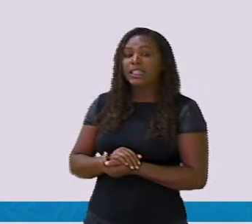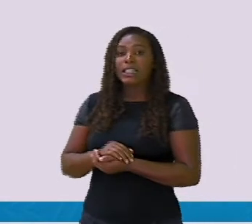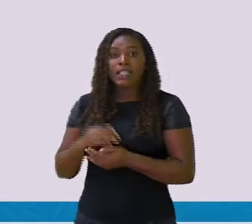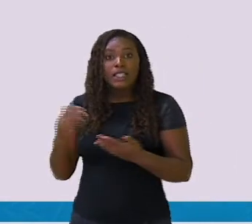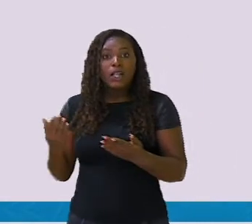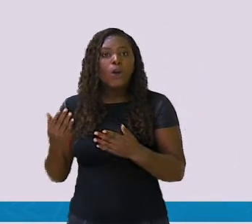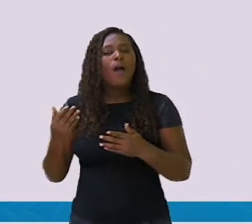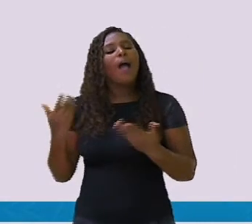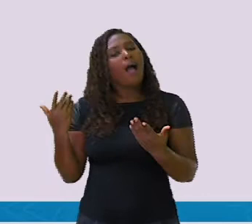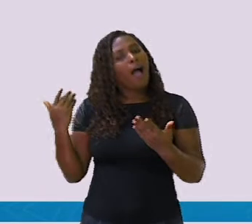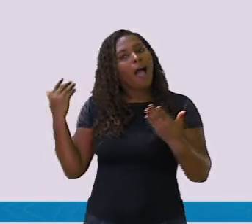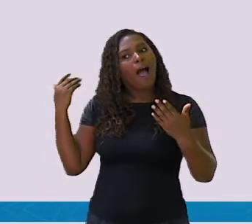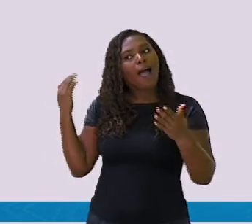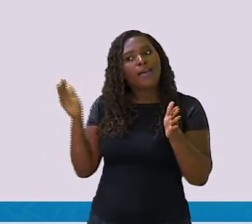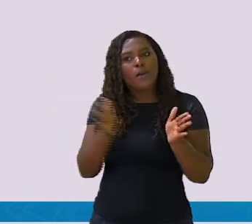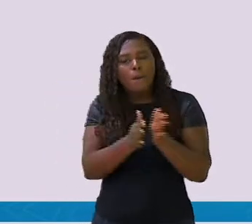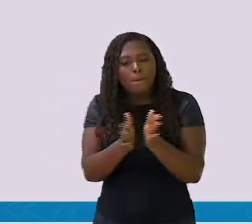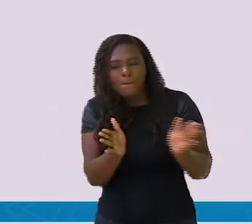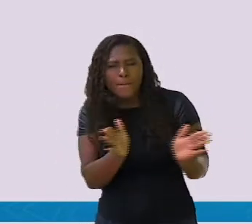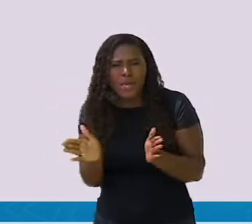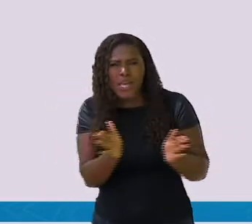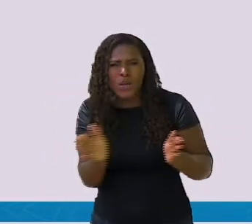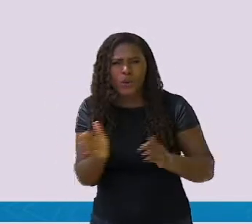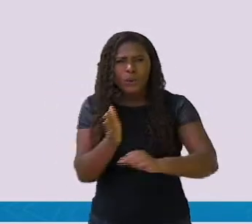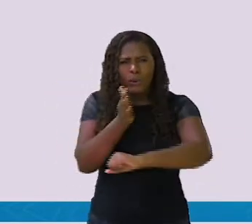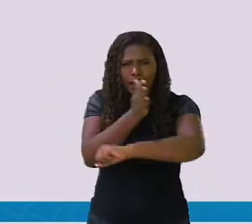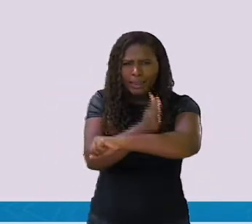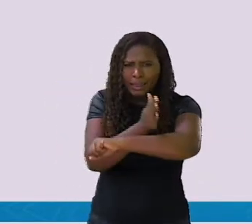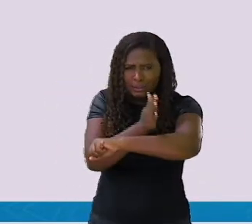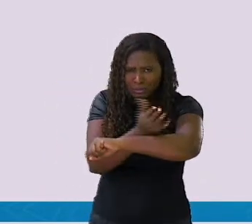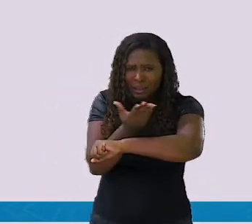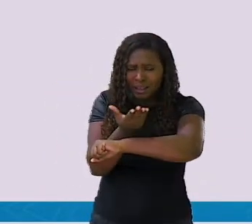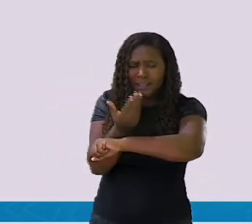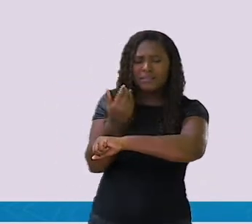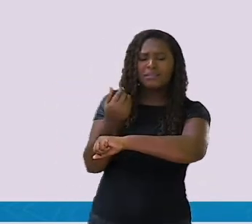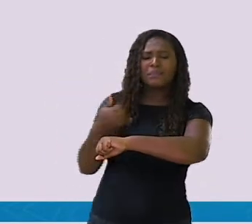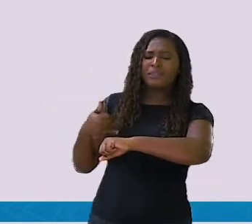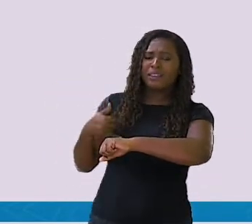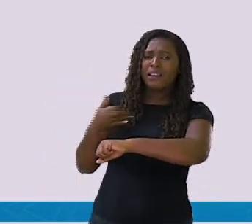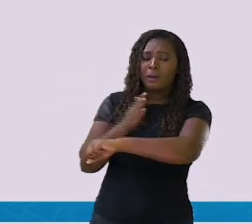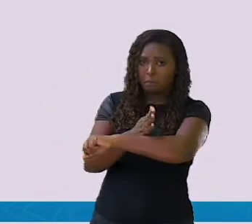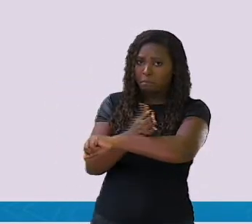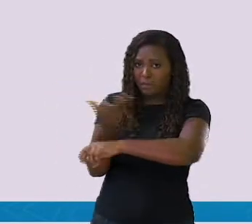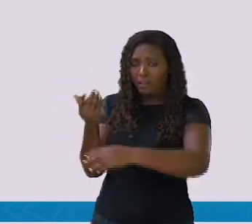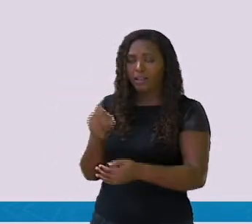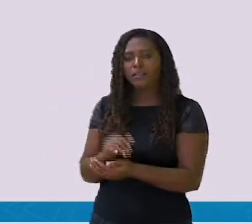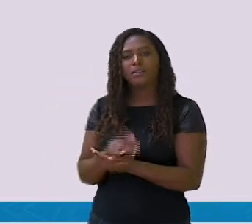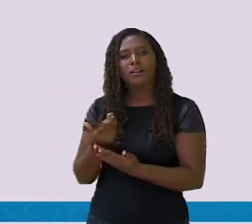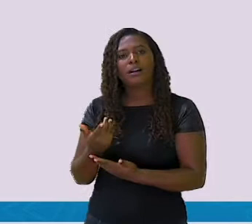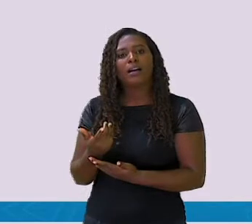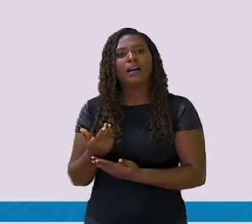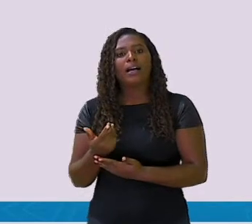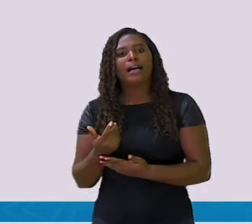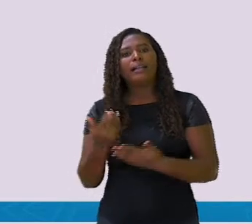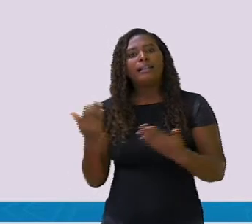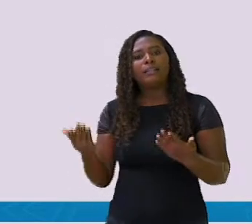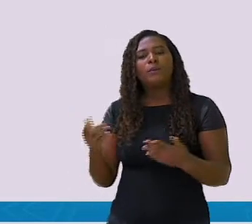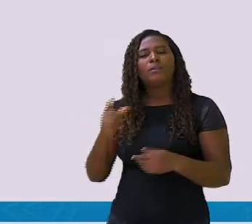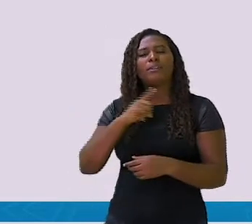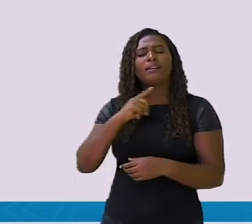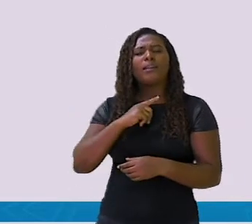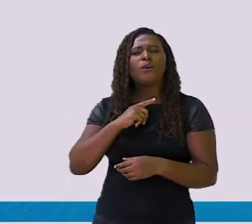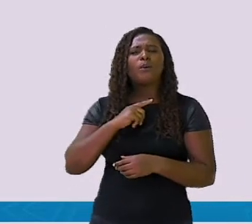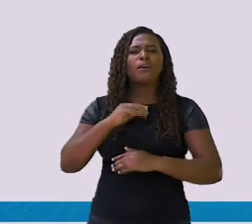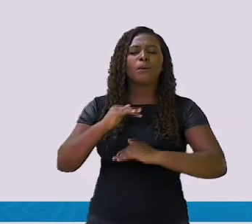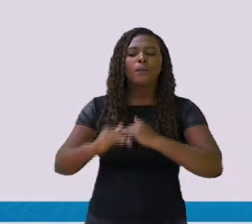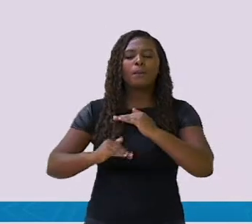também falou do período medieval nas outras aulas de história? Aqui foi um outro olhar, tem um outro processo que